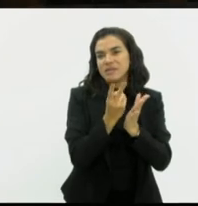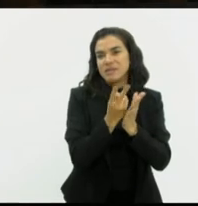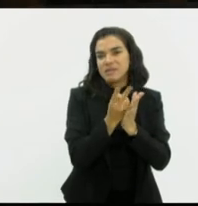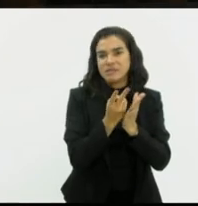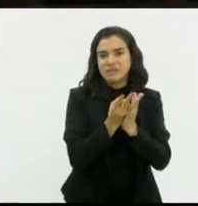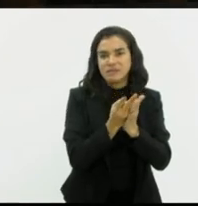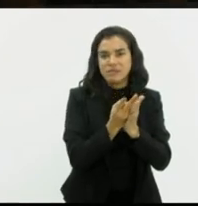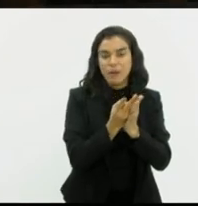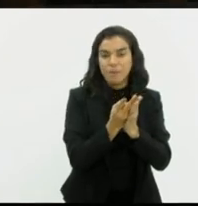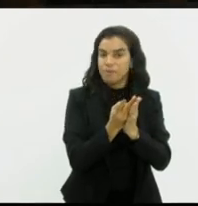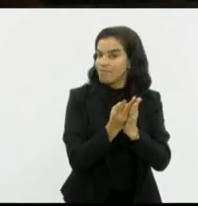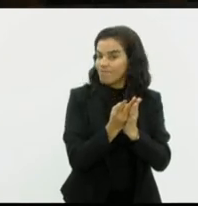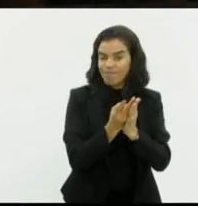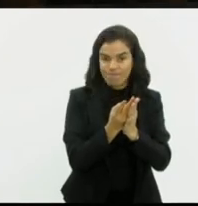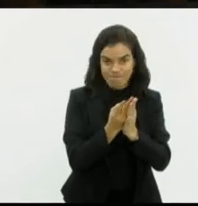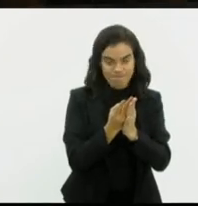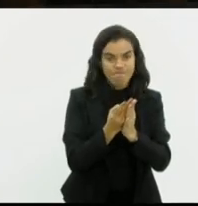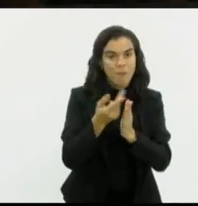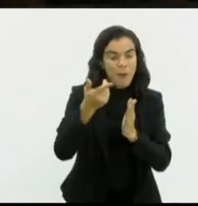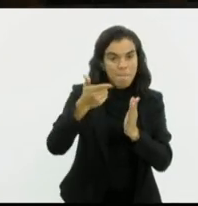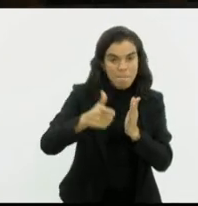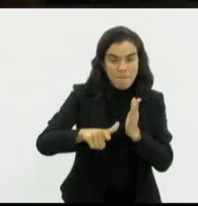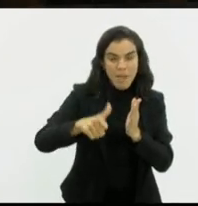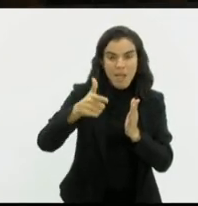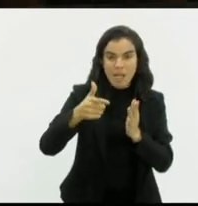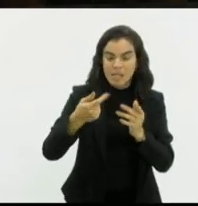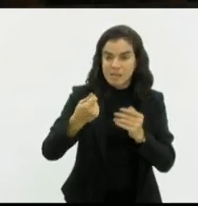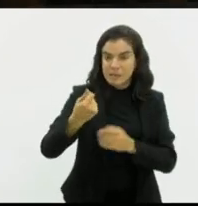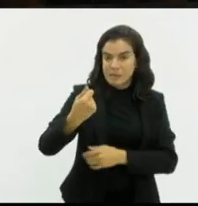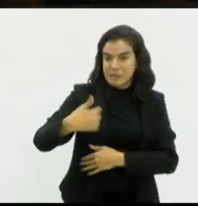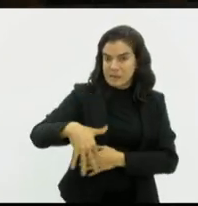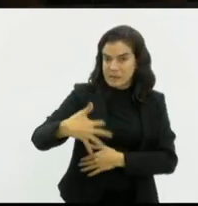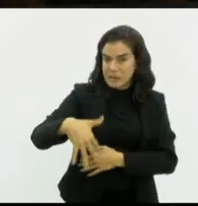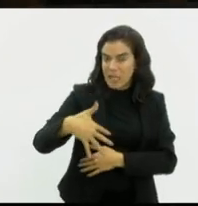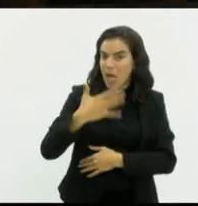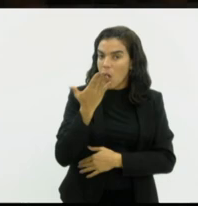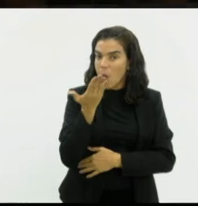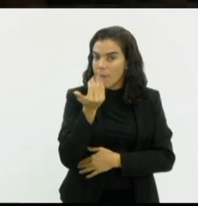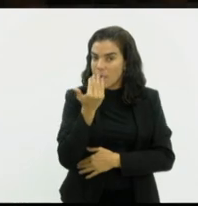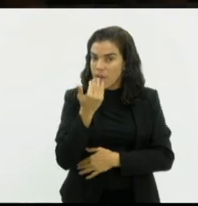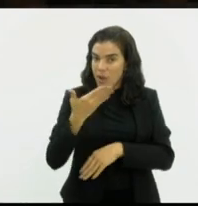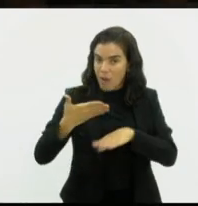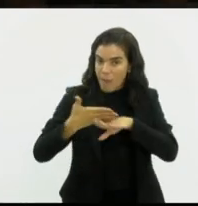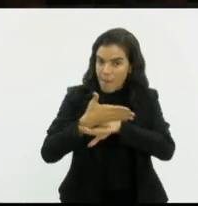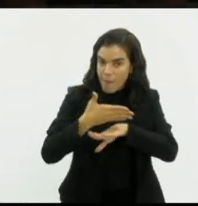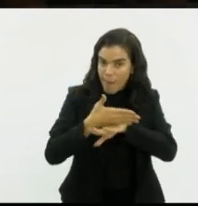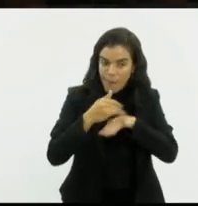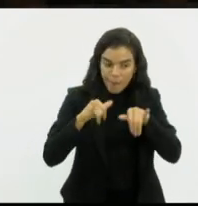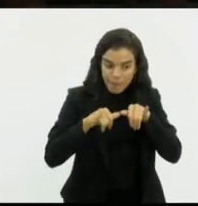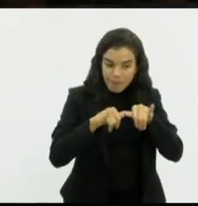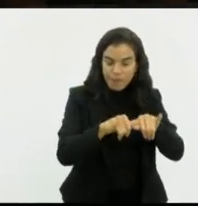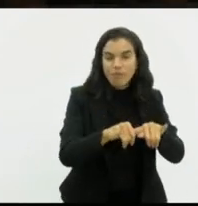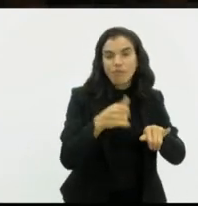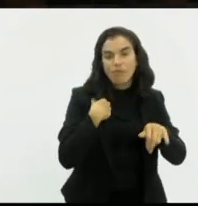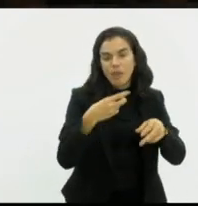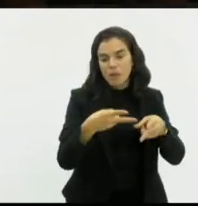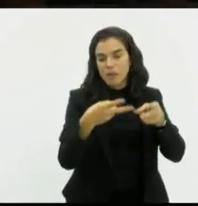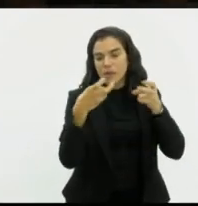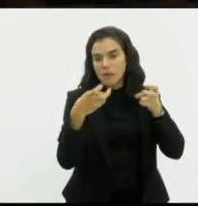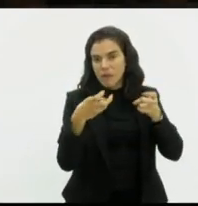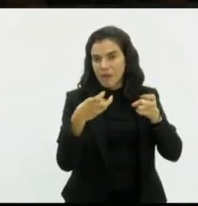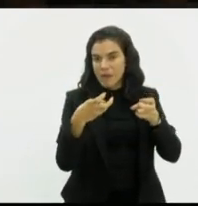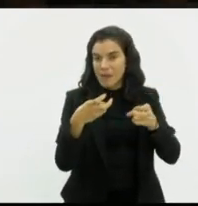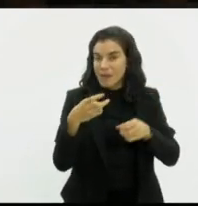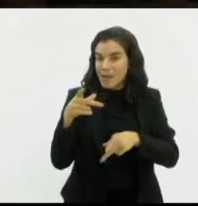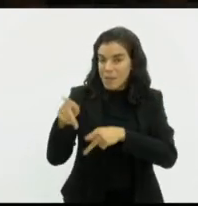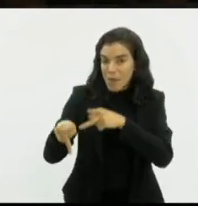Está cada vez mais caro o padrão dos alimentos. Quem vai ao supermercado sabe disso. E é isso que o